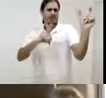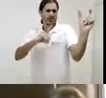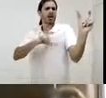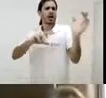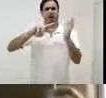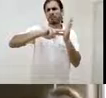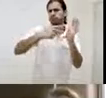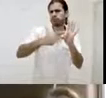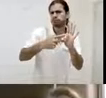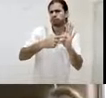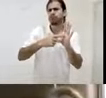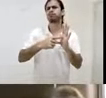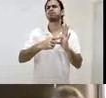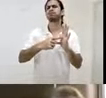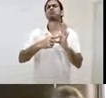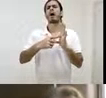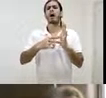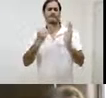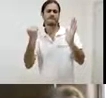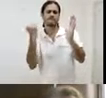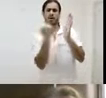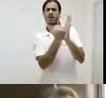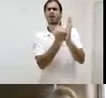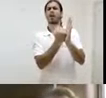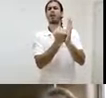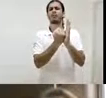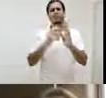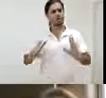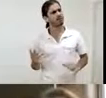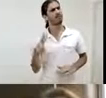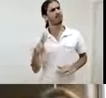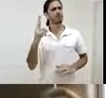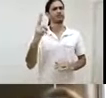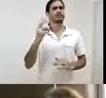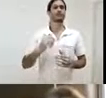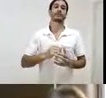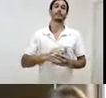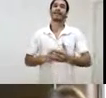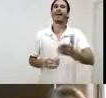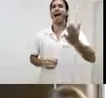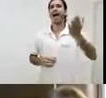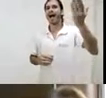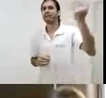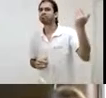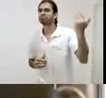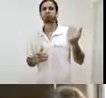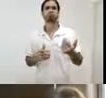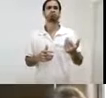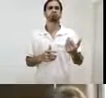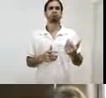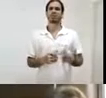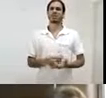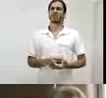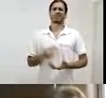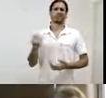formação, pela história dos sujeitos, então, isso não era considerado algo importante para,